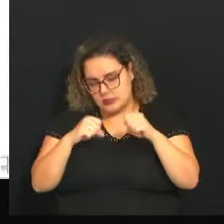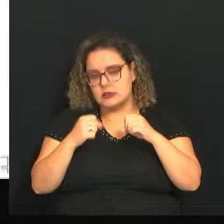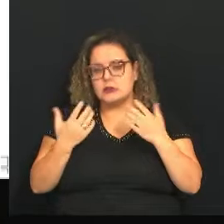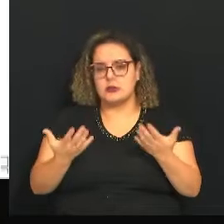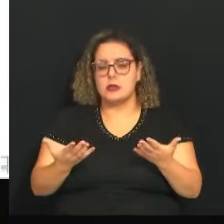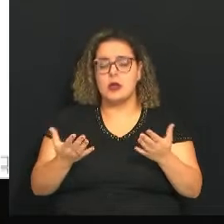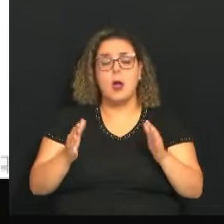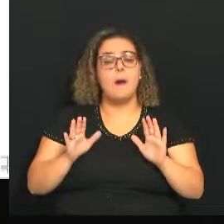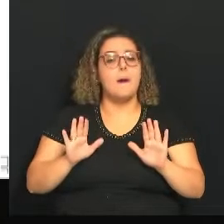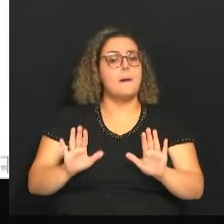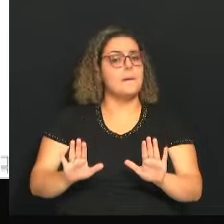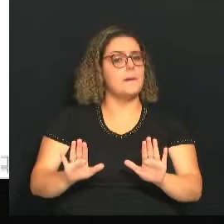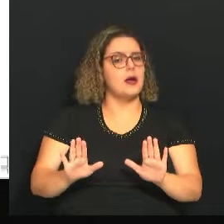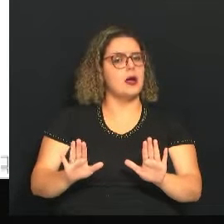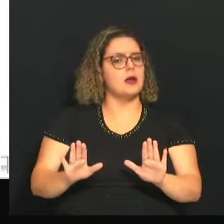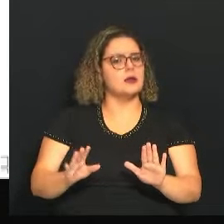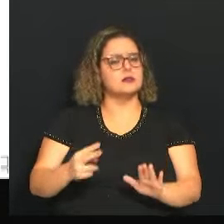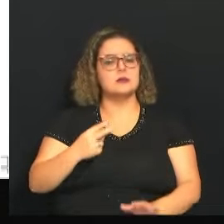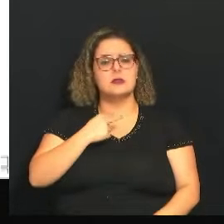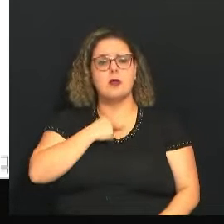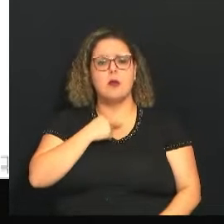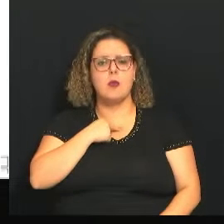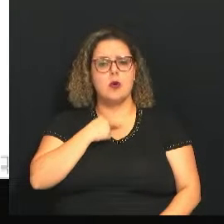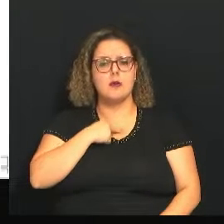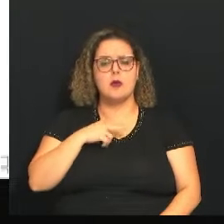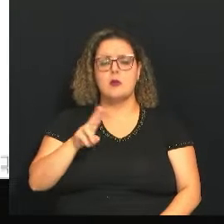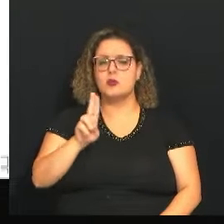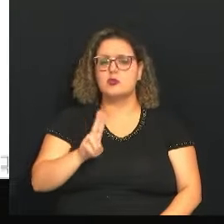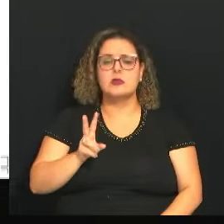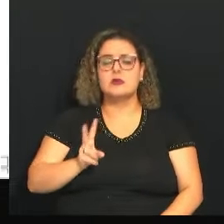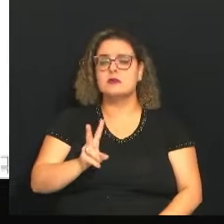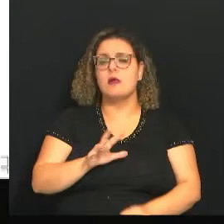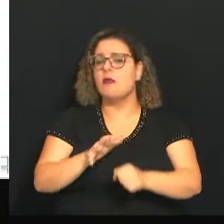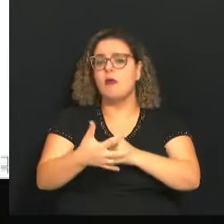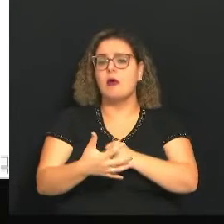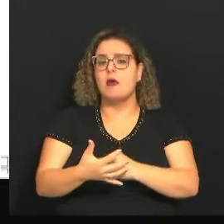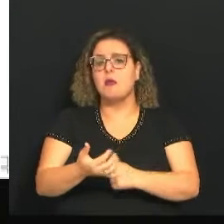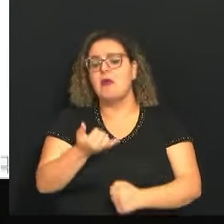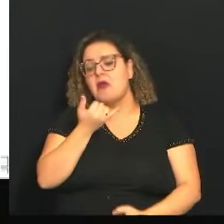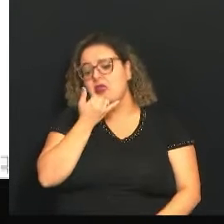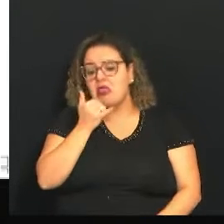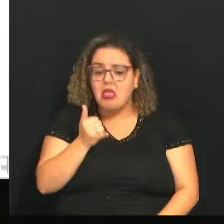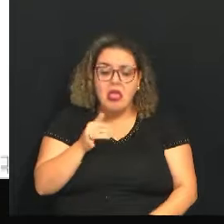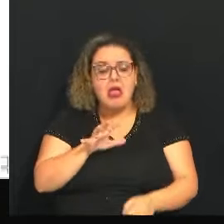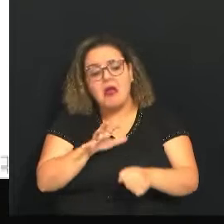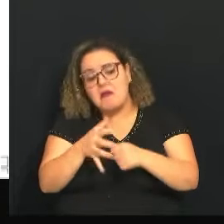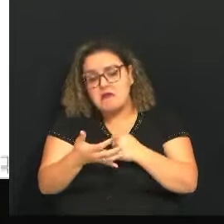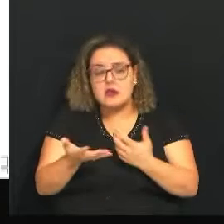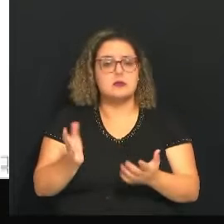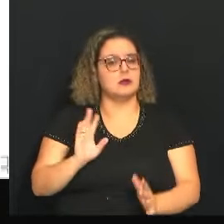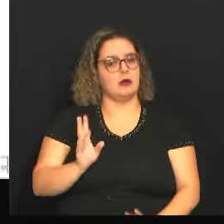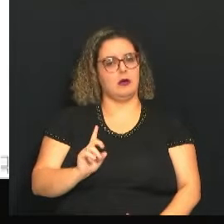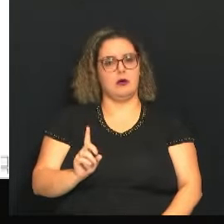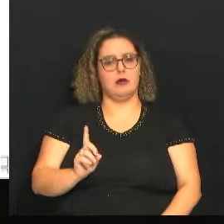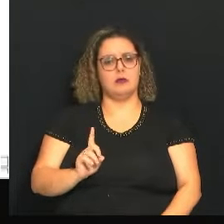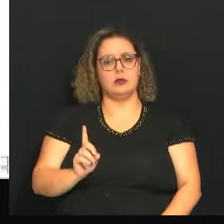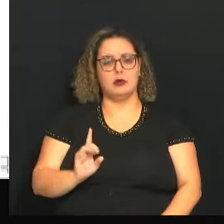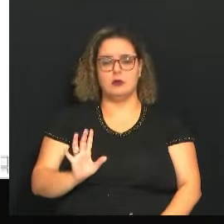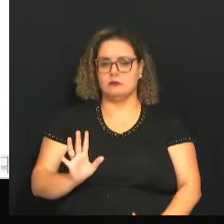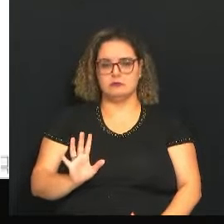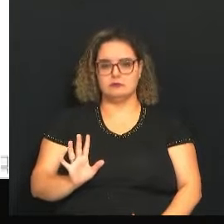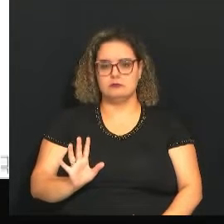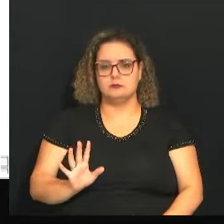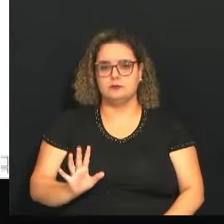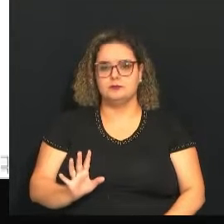não pode usar a Covid como muleta para fazer esse diálogo franco, né? Bom, aí a gente olha,